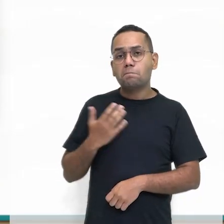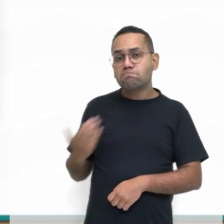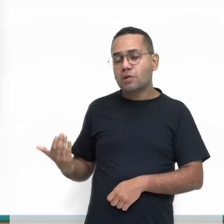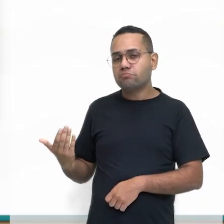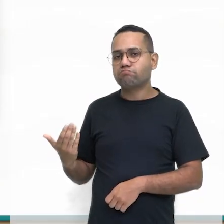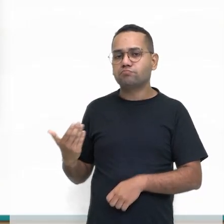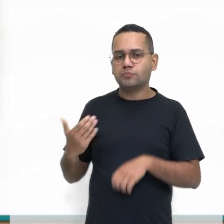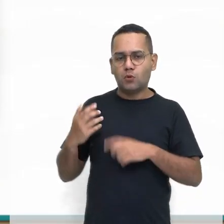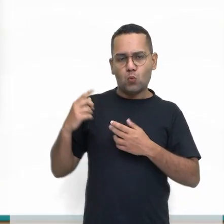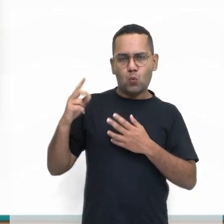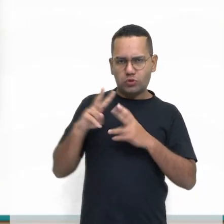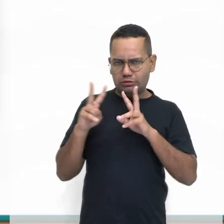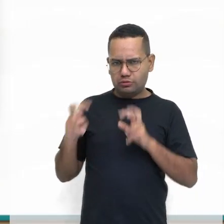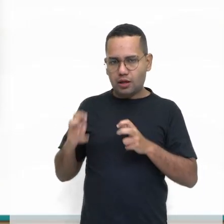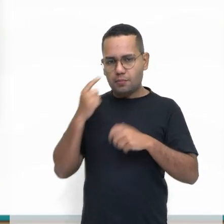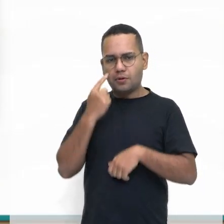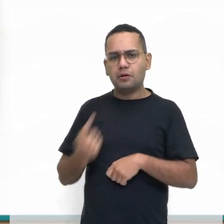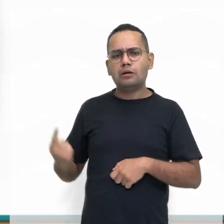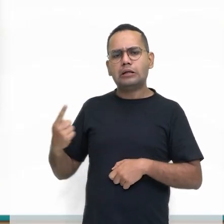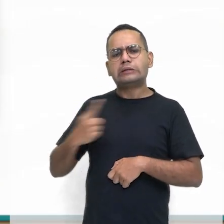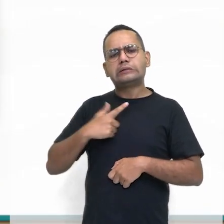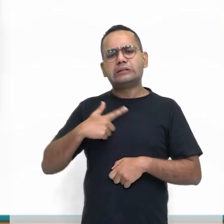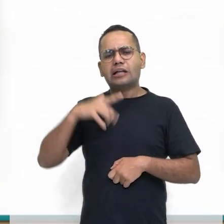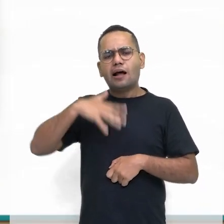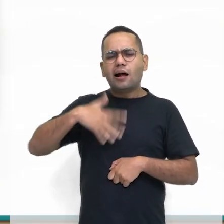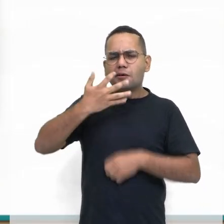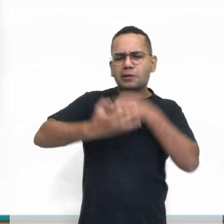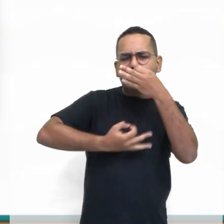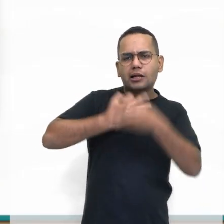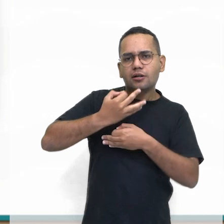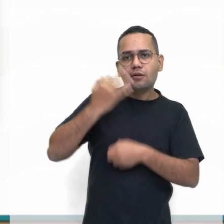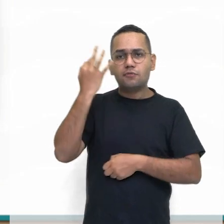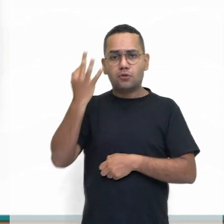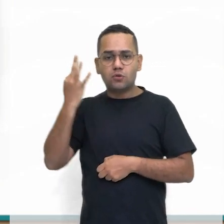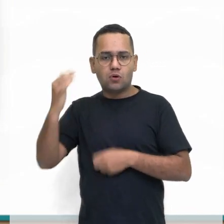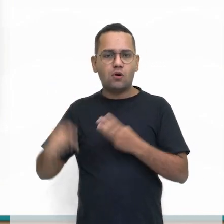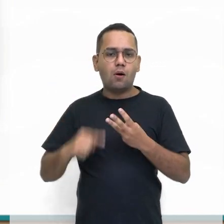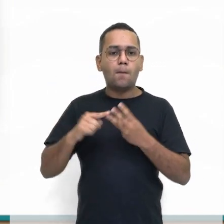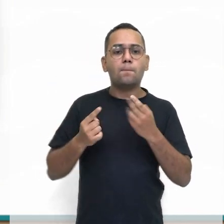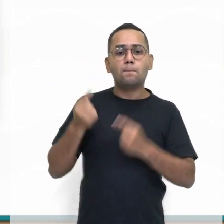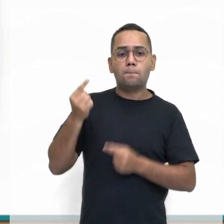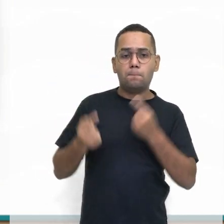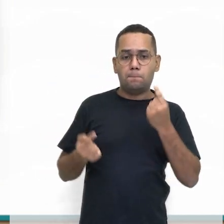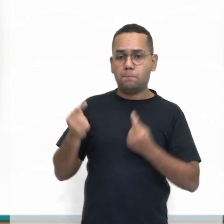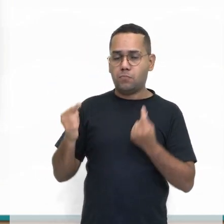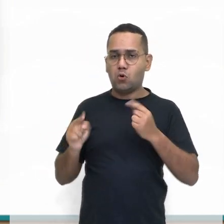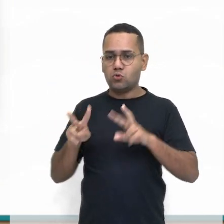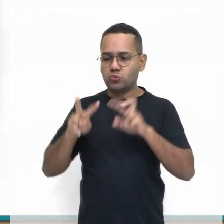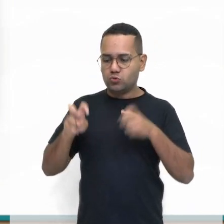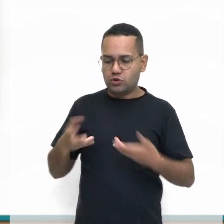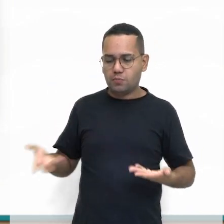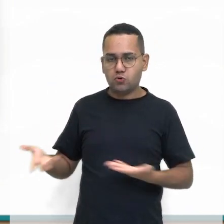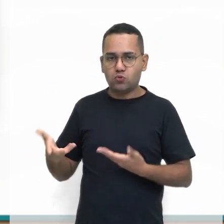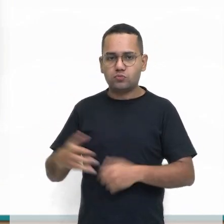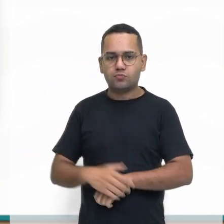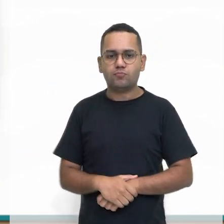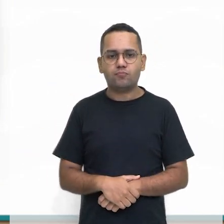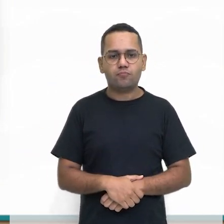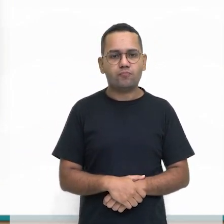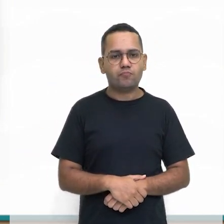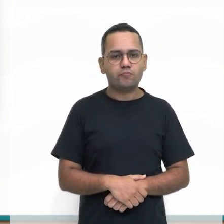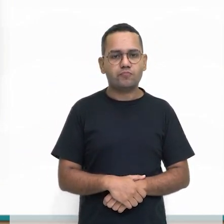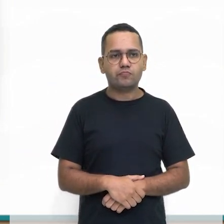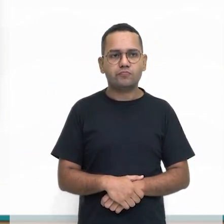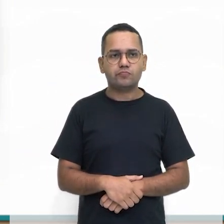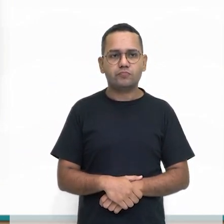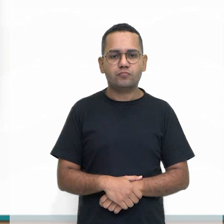associada a uma reflexão crítica, filosófica ou política do sistema sobre